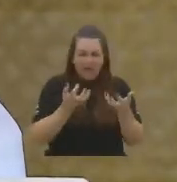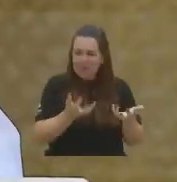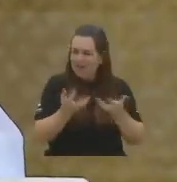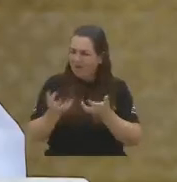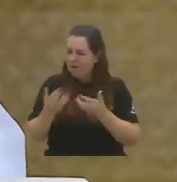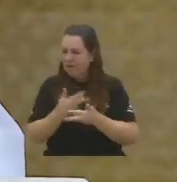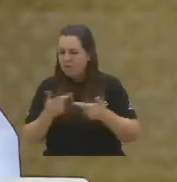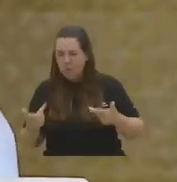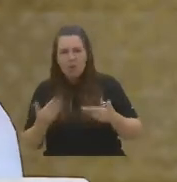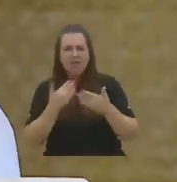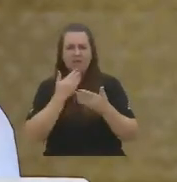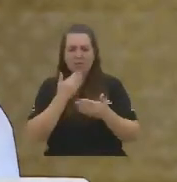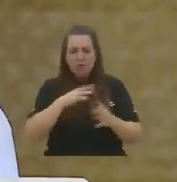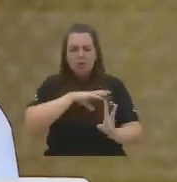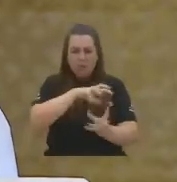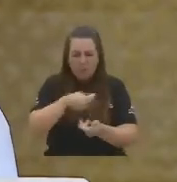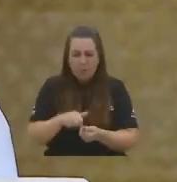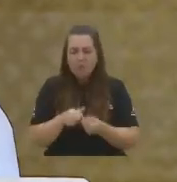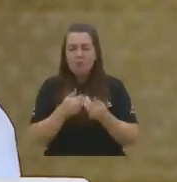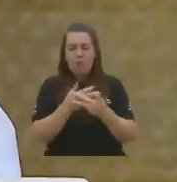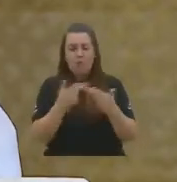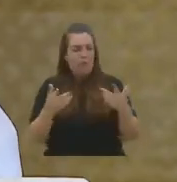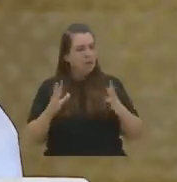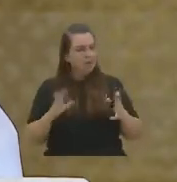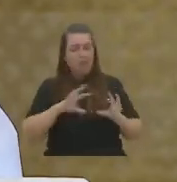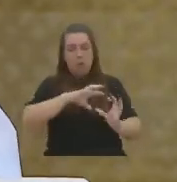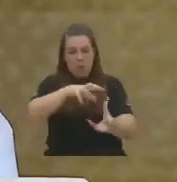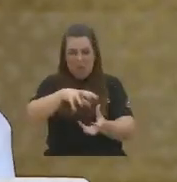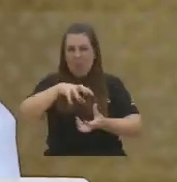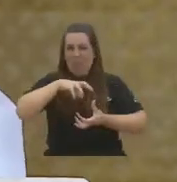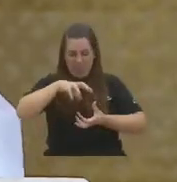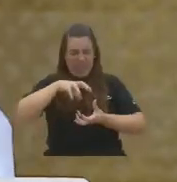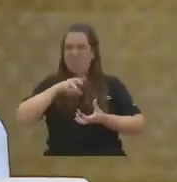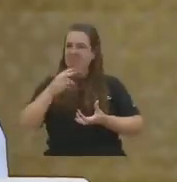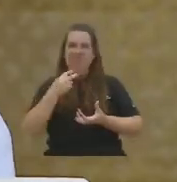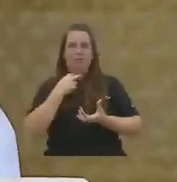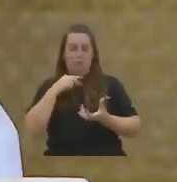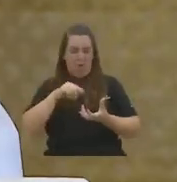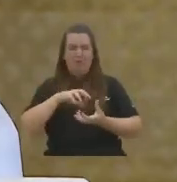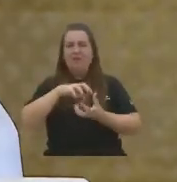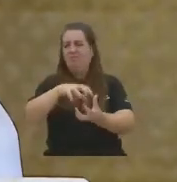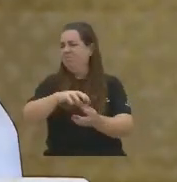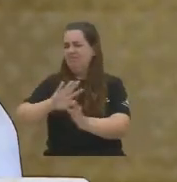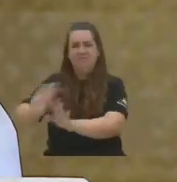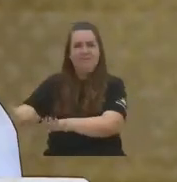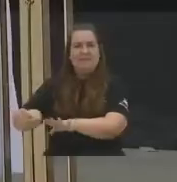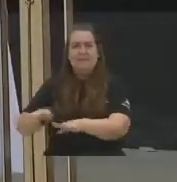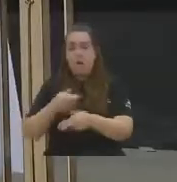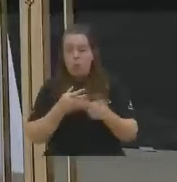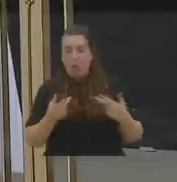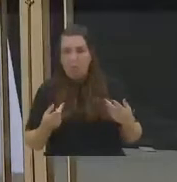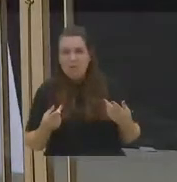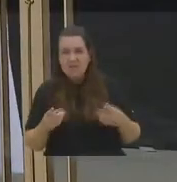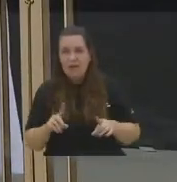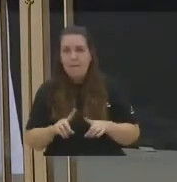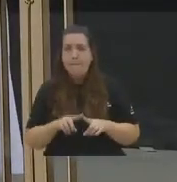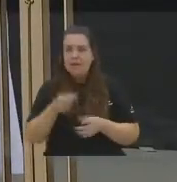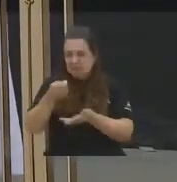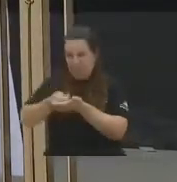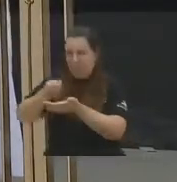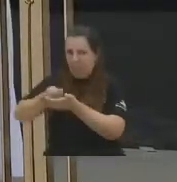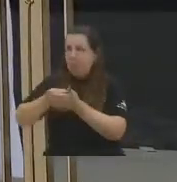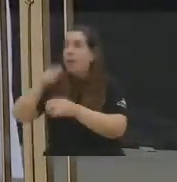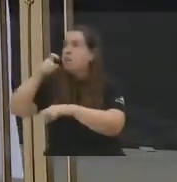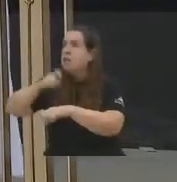para suplicar ao mundo algo que o mundo não pode nos dar, né? Algum tipo de benefício, mas não dedicamos